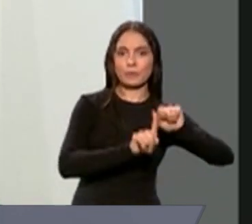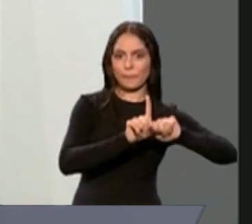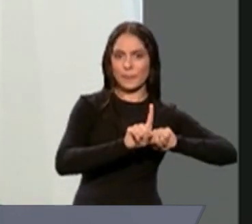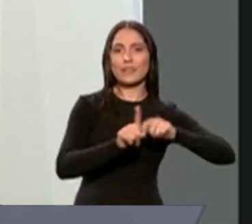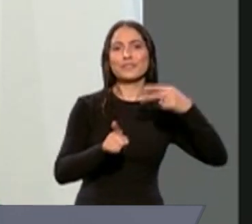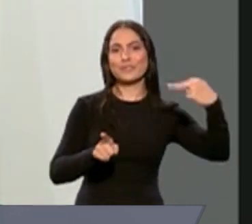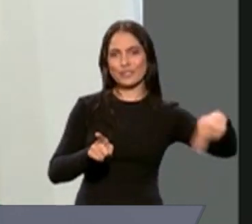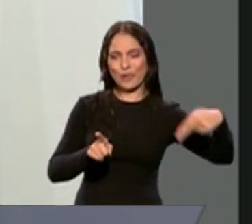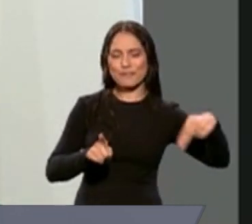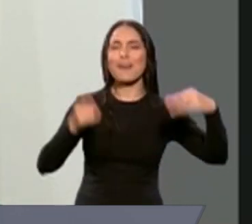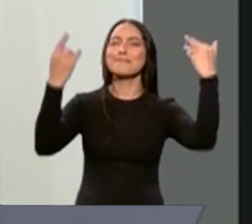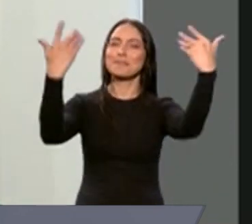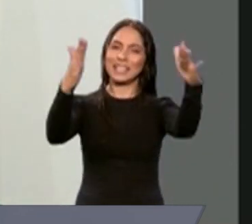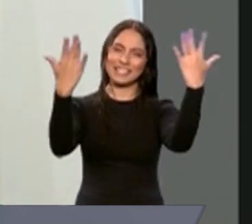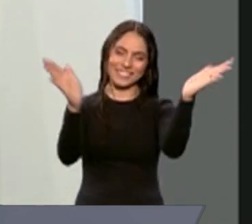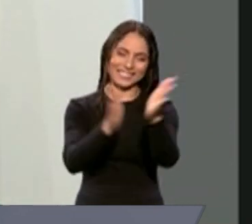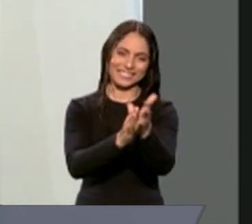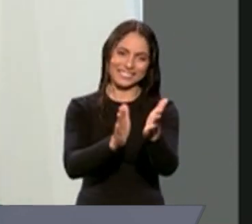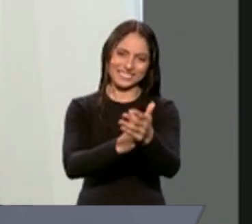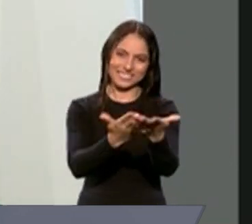essa sessão está marcada para esta quinta-feira